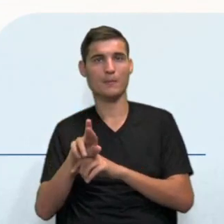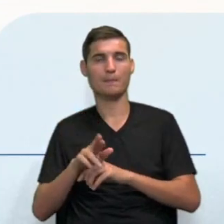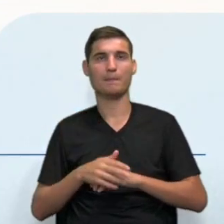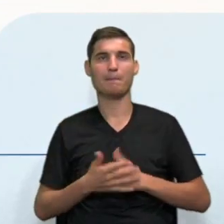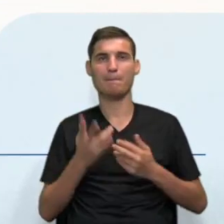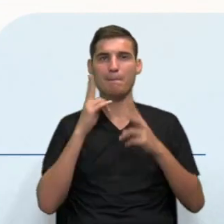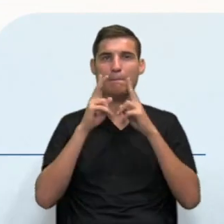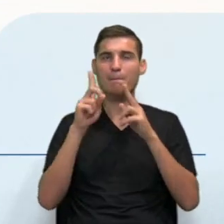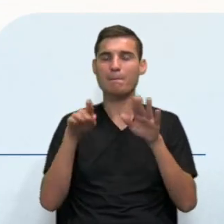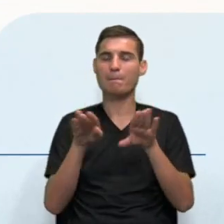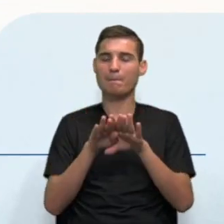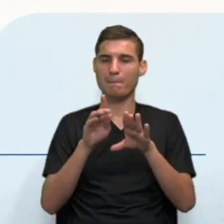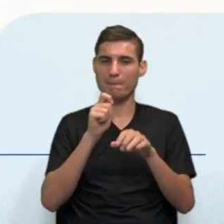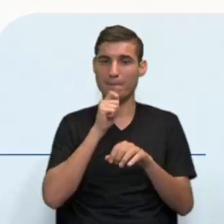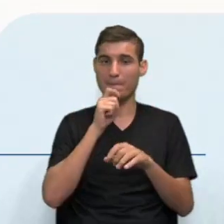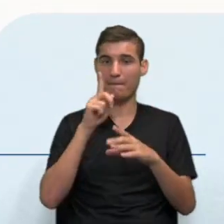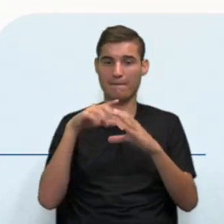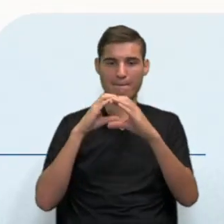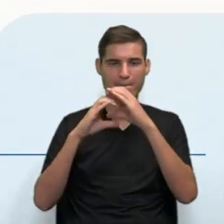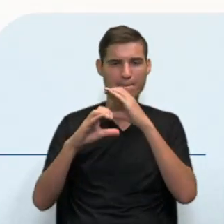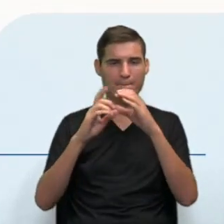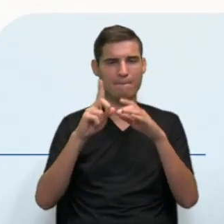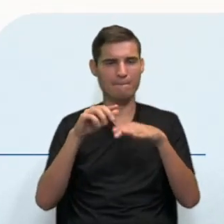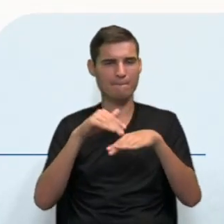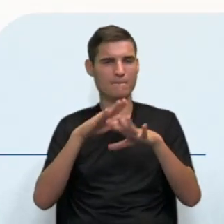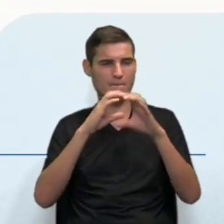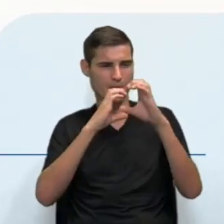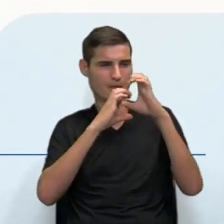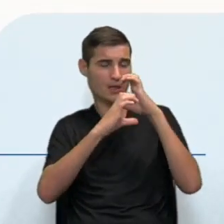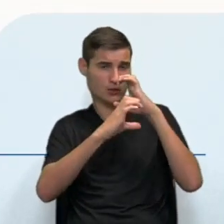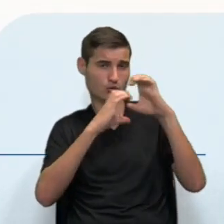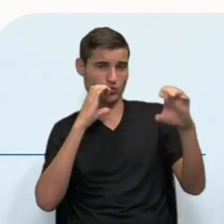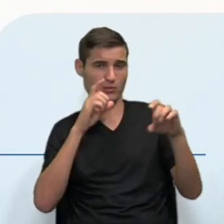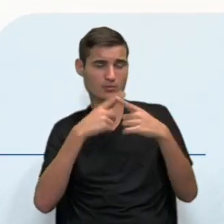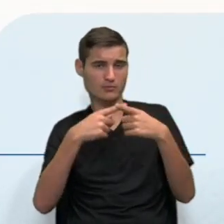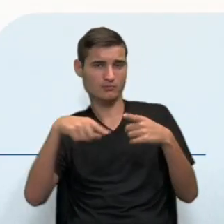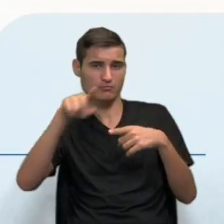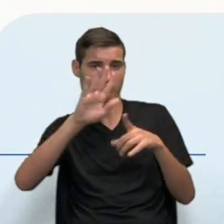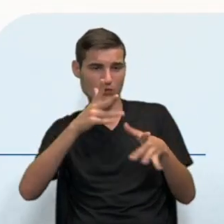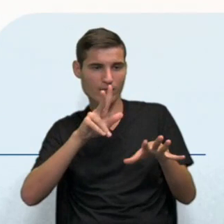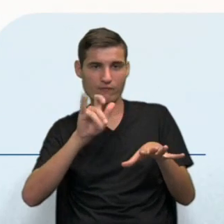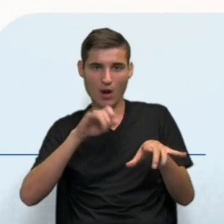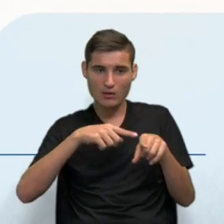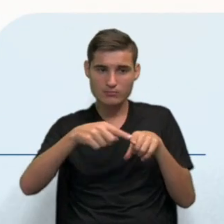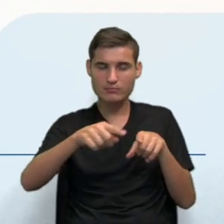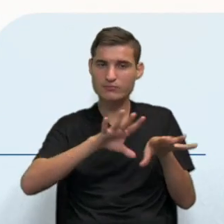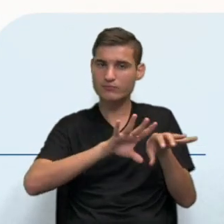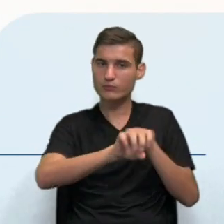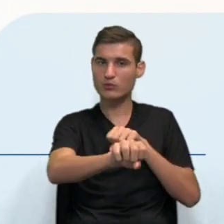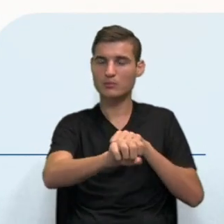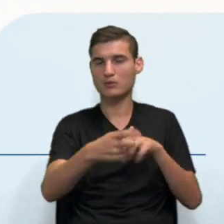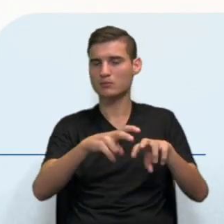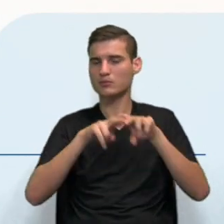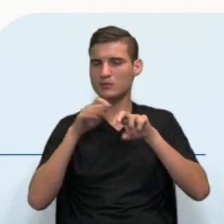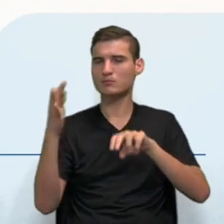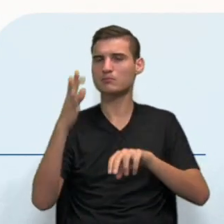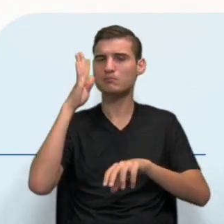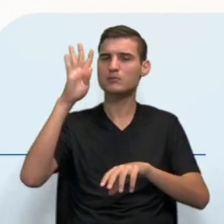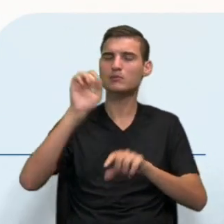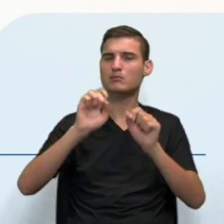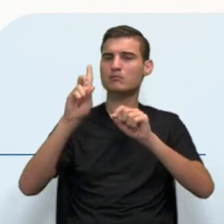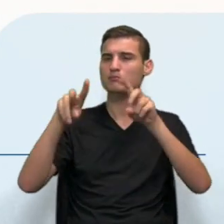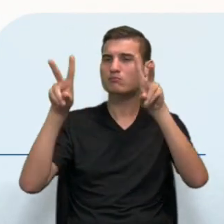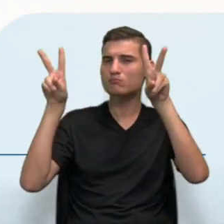termos mais de engenharia, porque você é um engenheiro quase formado, e quais são esses termos principais